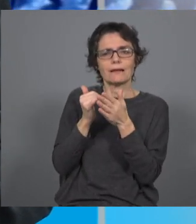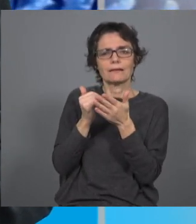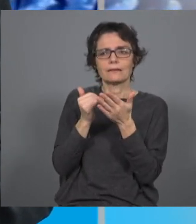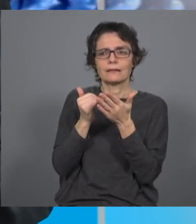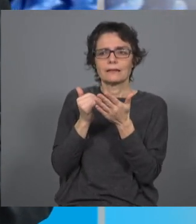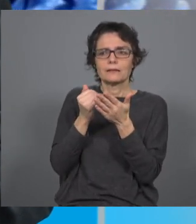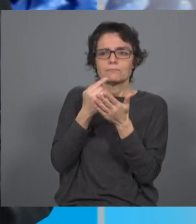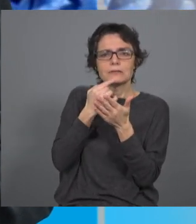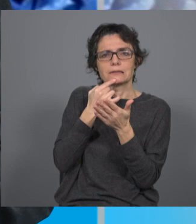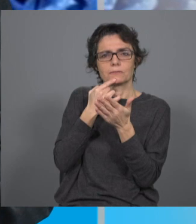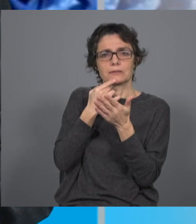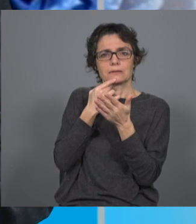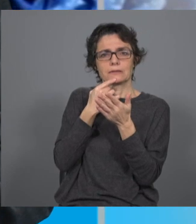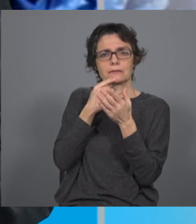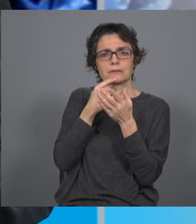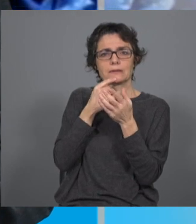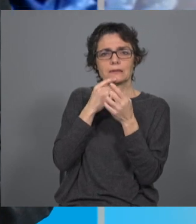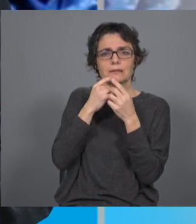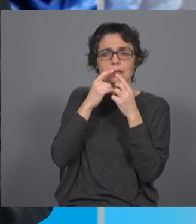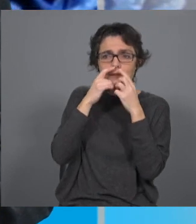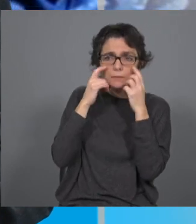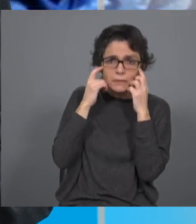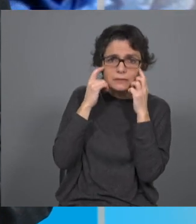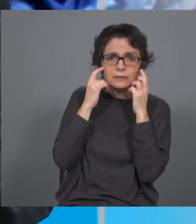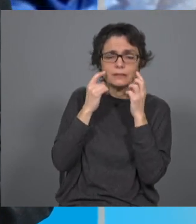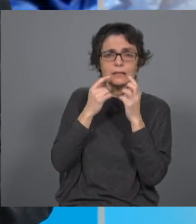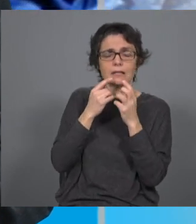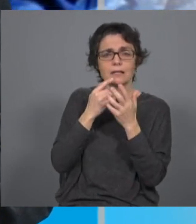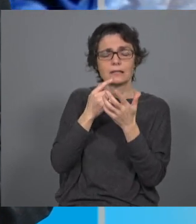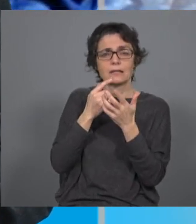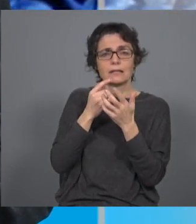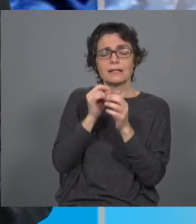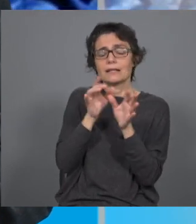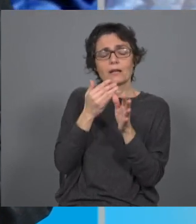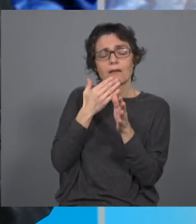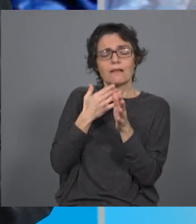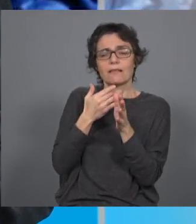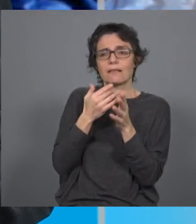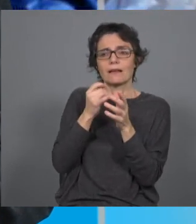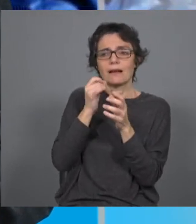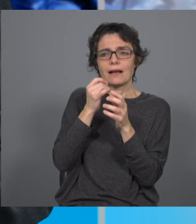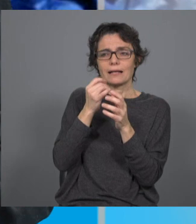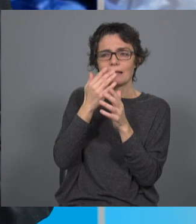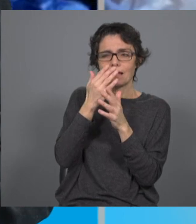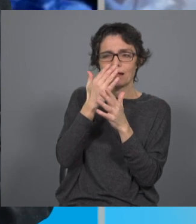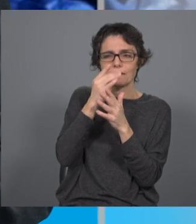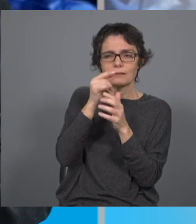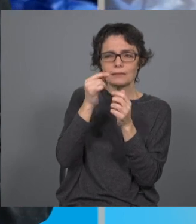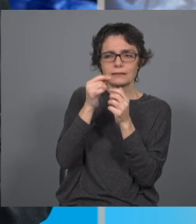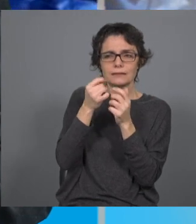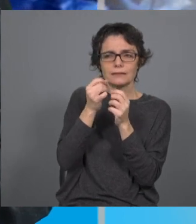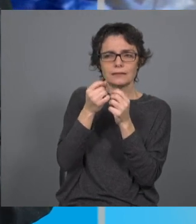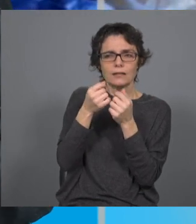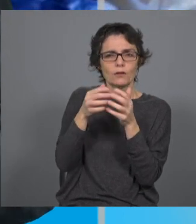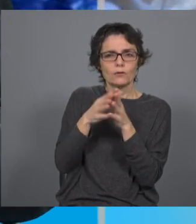porque a máscara não esconde, ela evidencia o medo que todos nós temos. A máscara evidencia quase